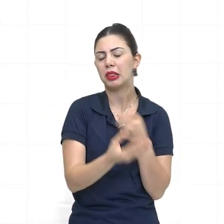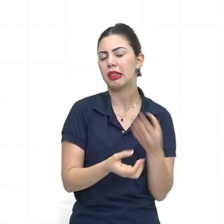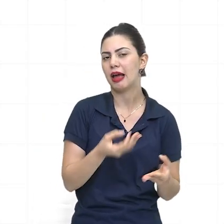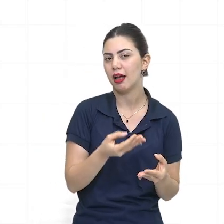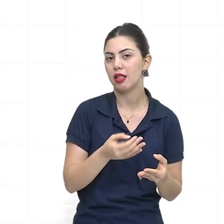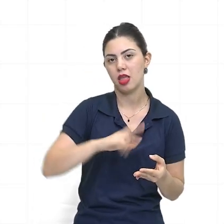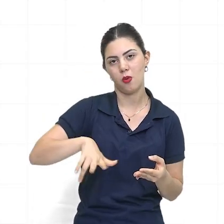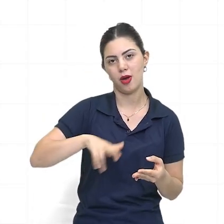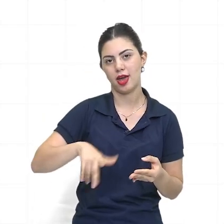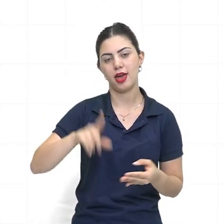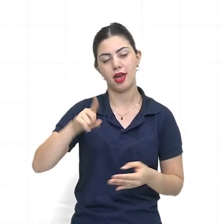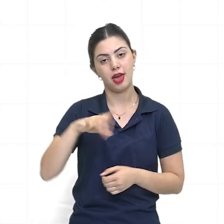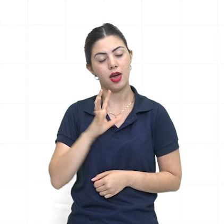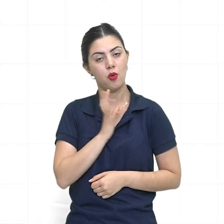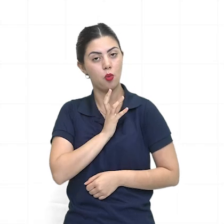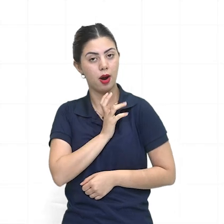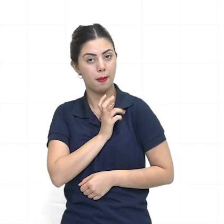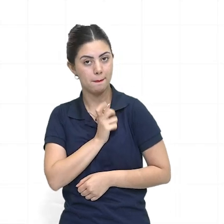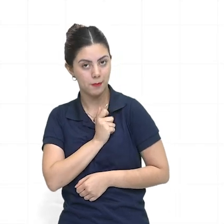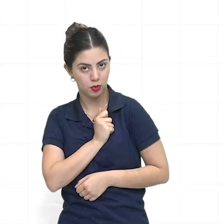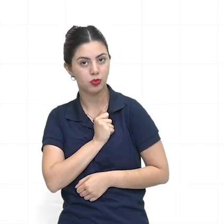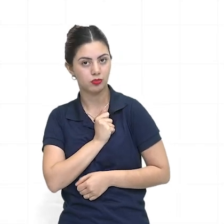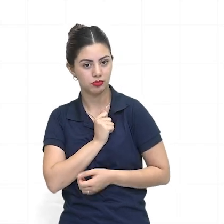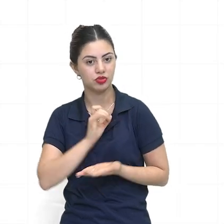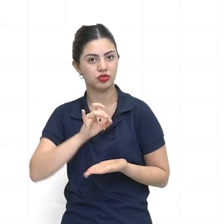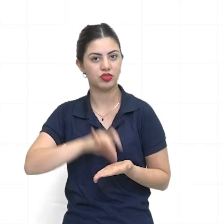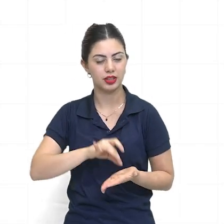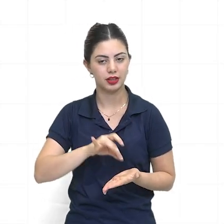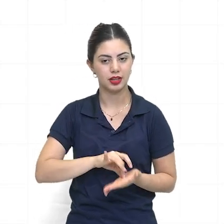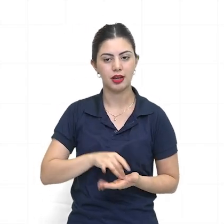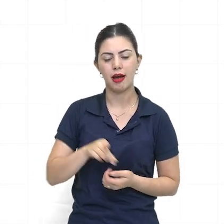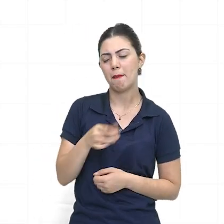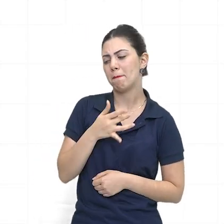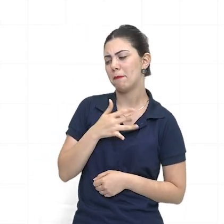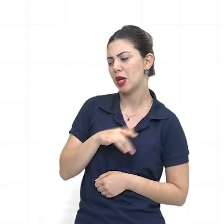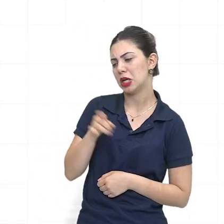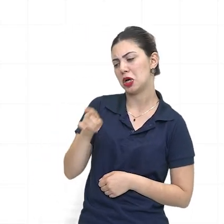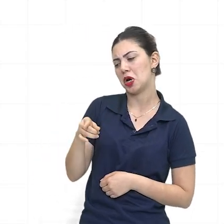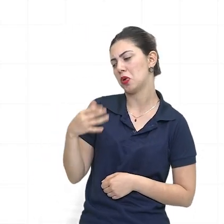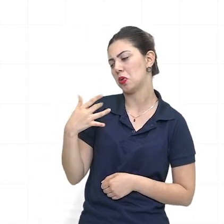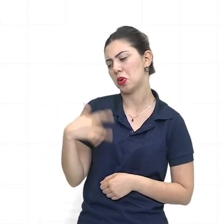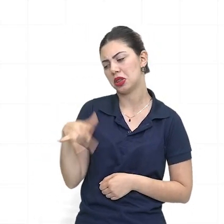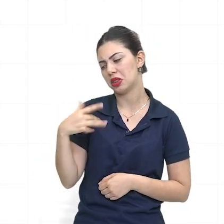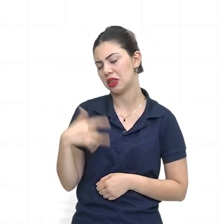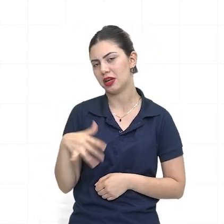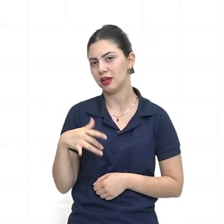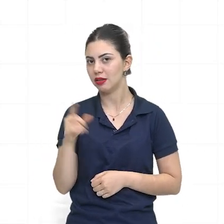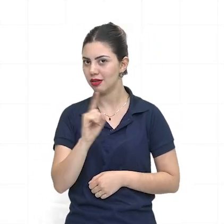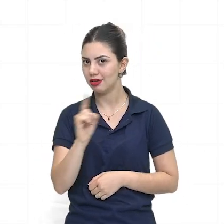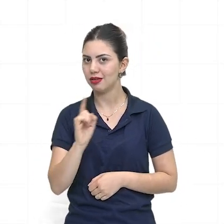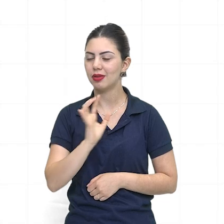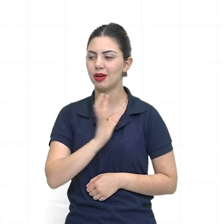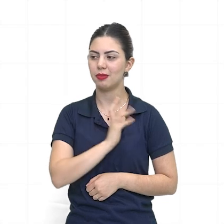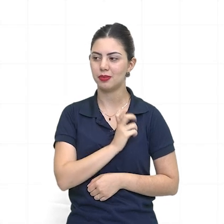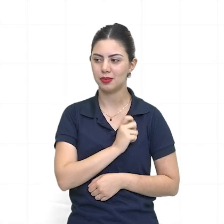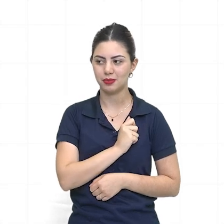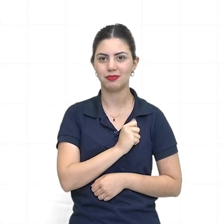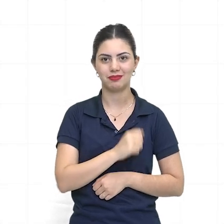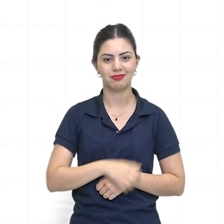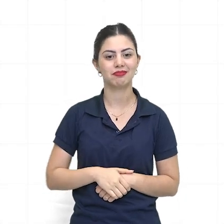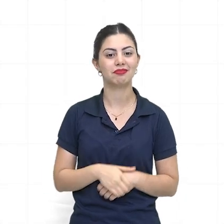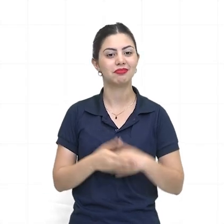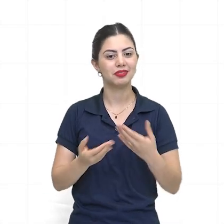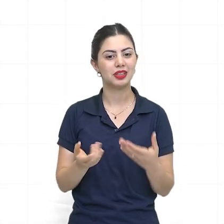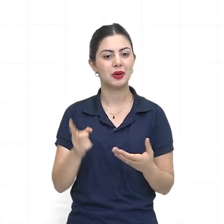de amor não é compaixão, não é dó, não é ter peninha do coleguinha, não. Isso aí é outra coisa. Esses últimos não são exatamente